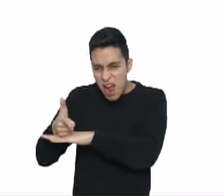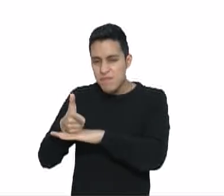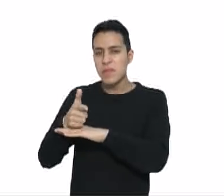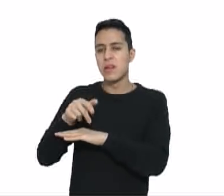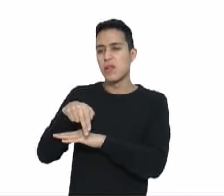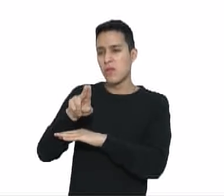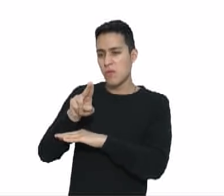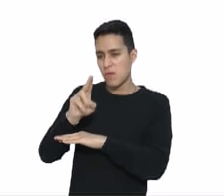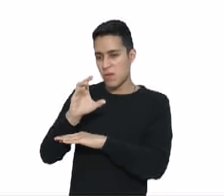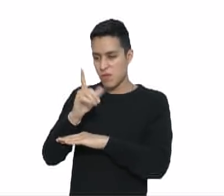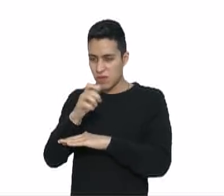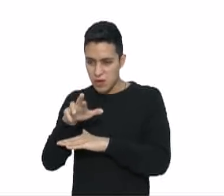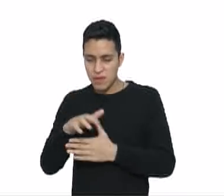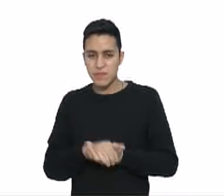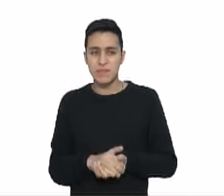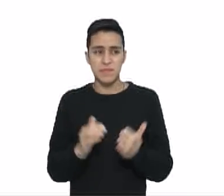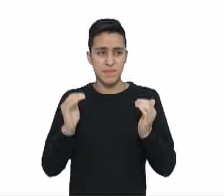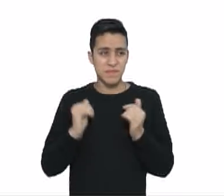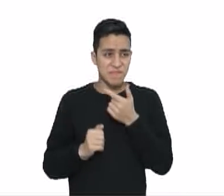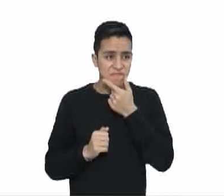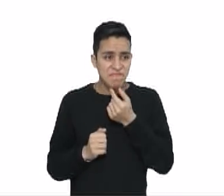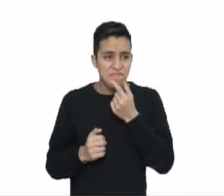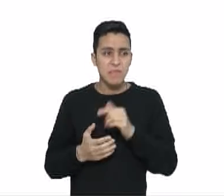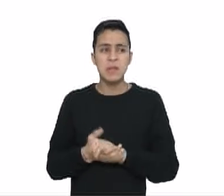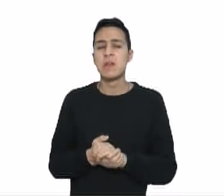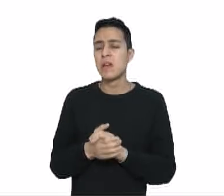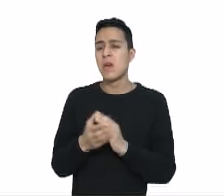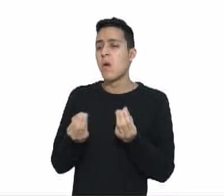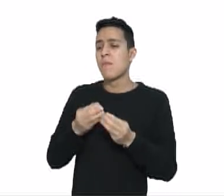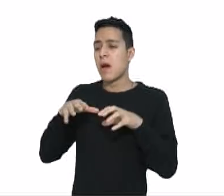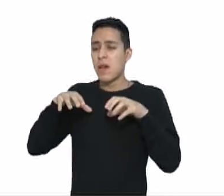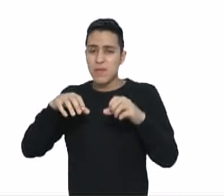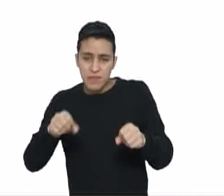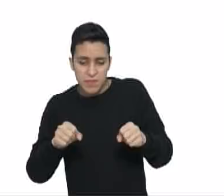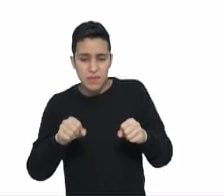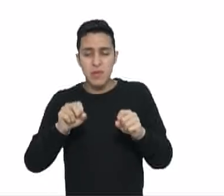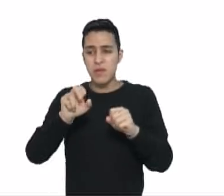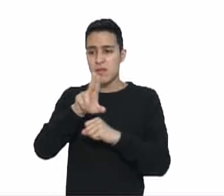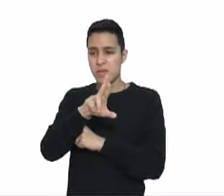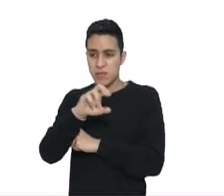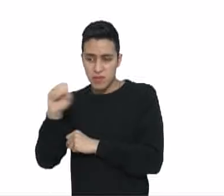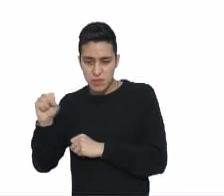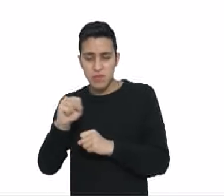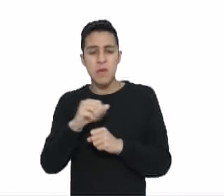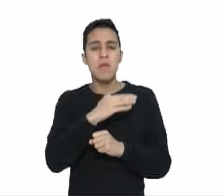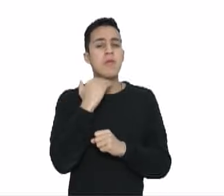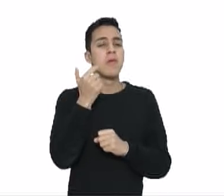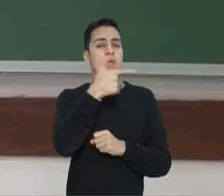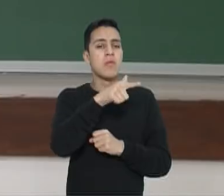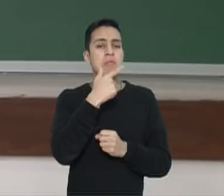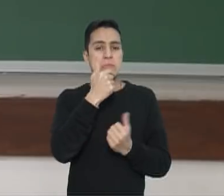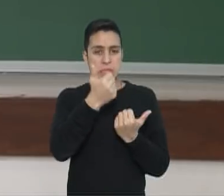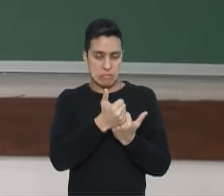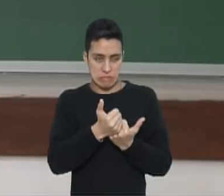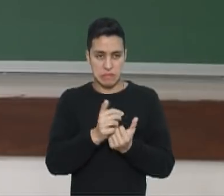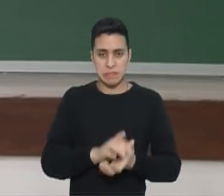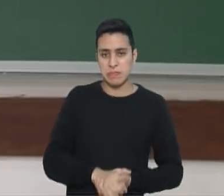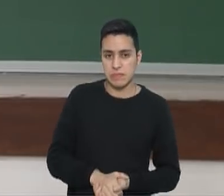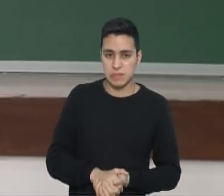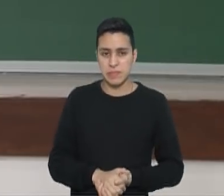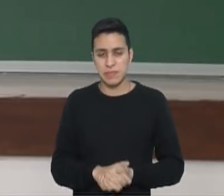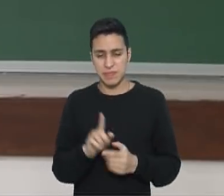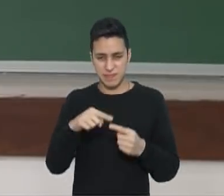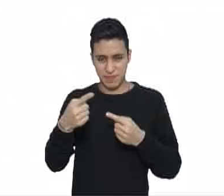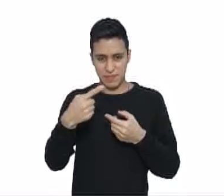Ou Khrushchev só assumiu o governo da União Soviética com a morte de Stalin em 1953. Voltamos logo com